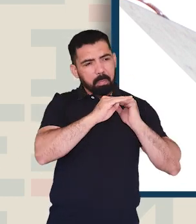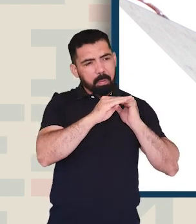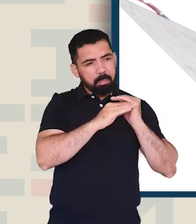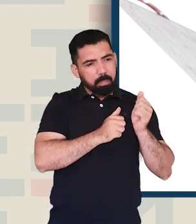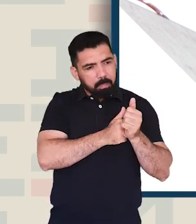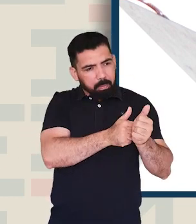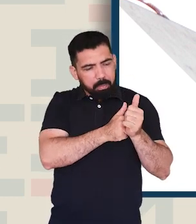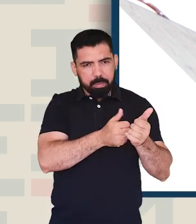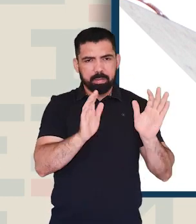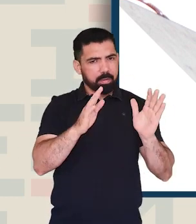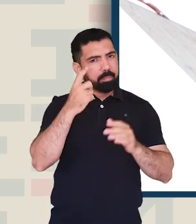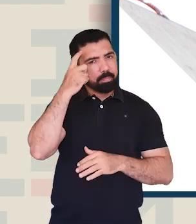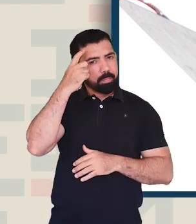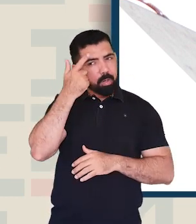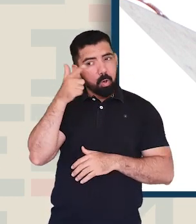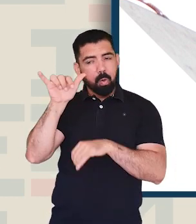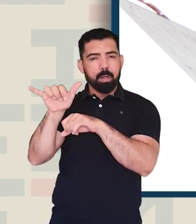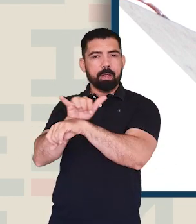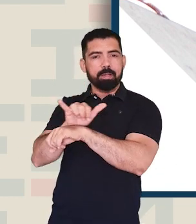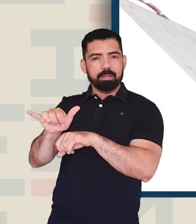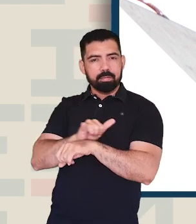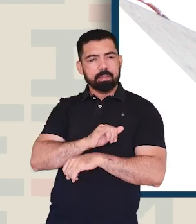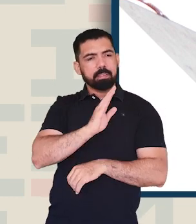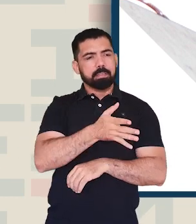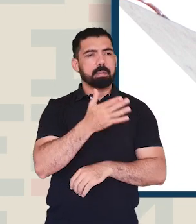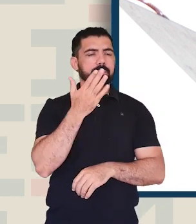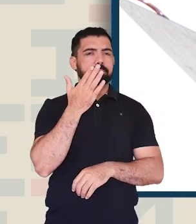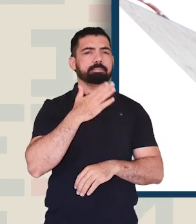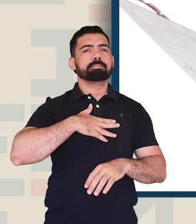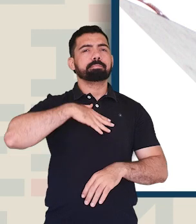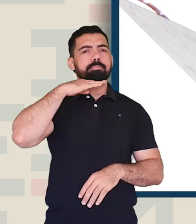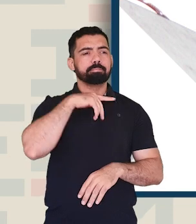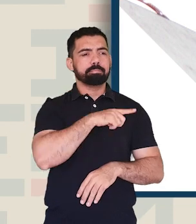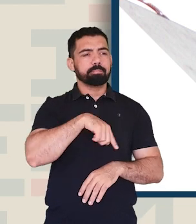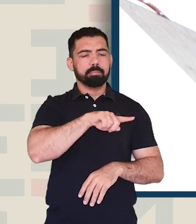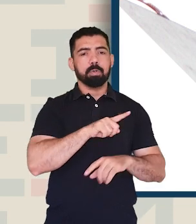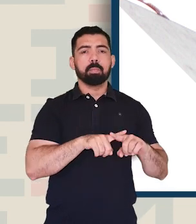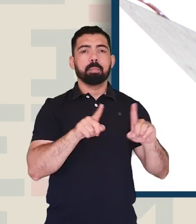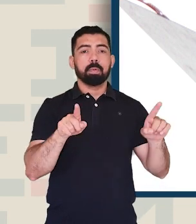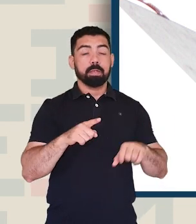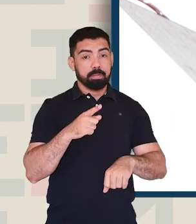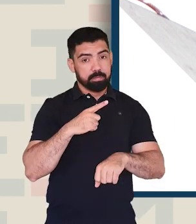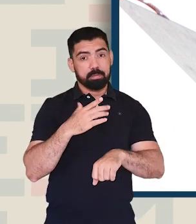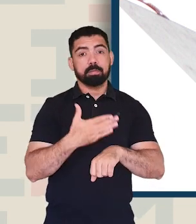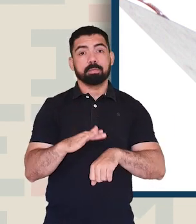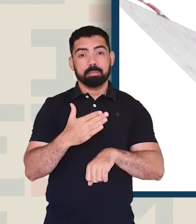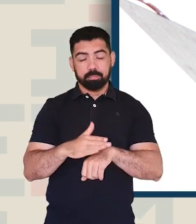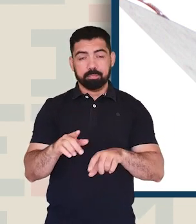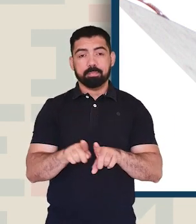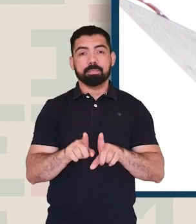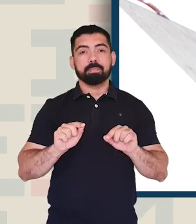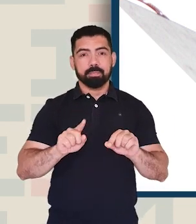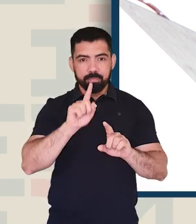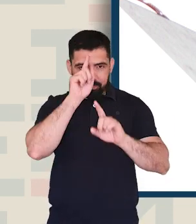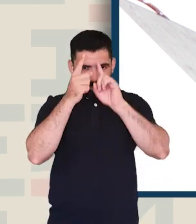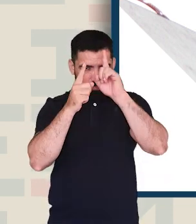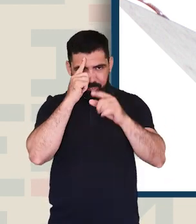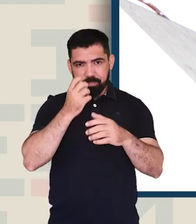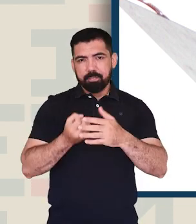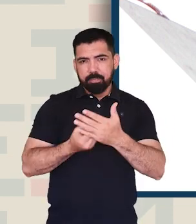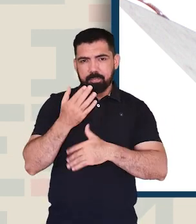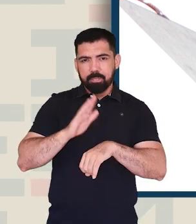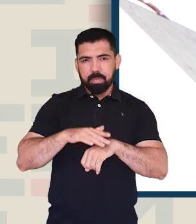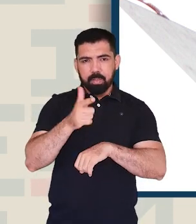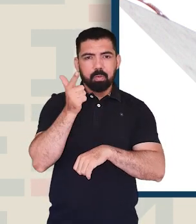comum, né, de progressões já tão conhecidas, mas, ao mesmo tempo, também é um exercício de criatividade